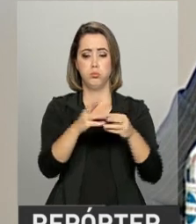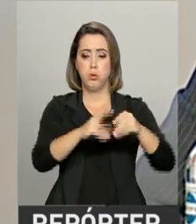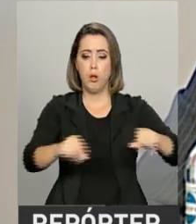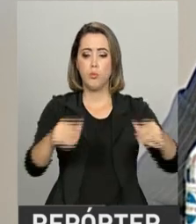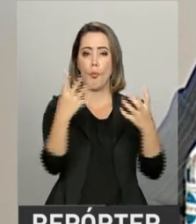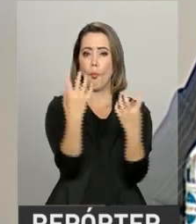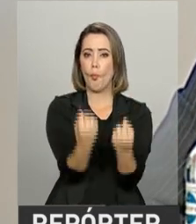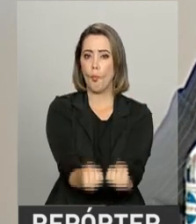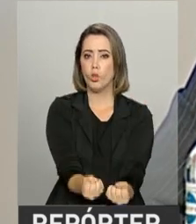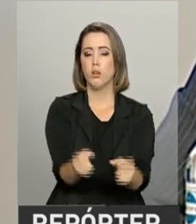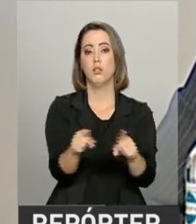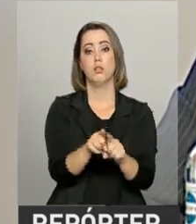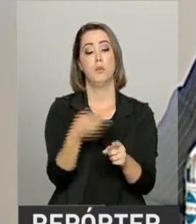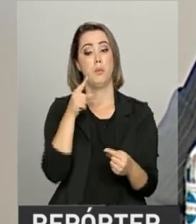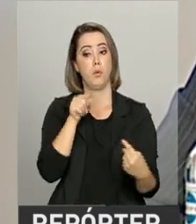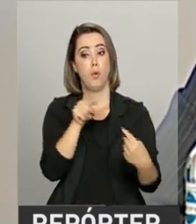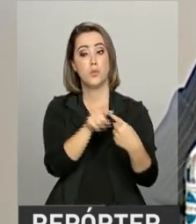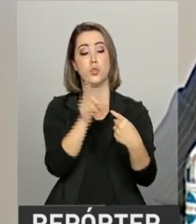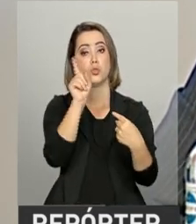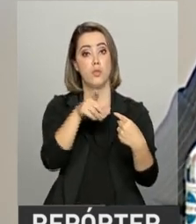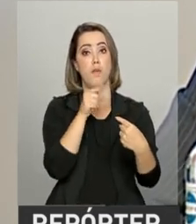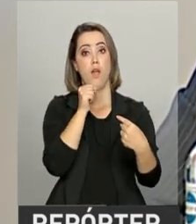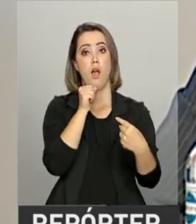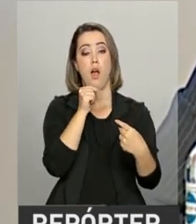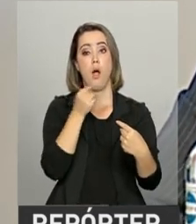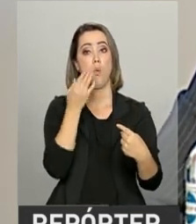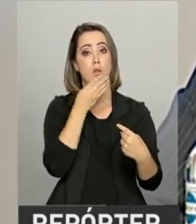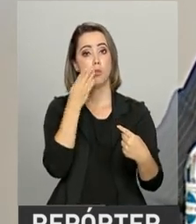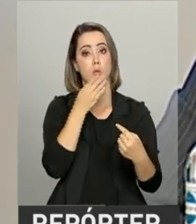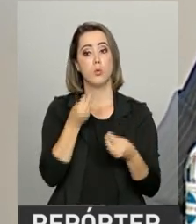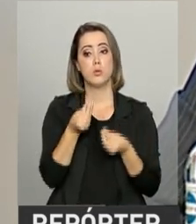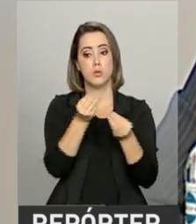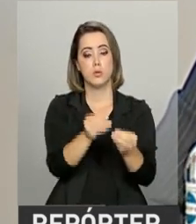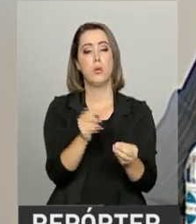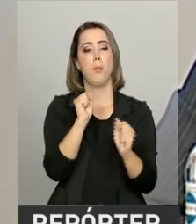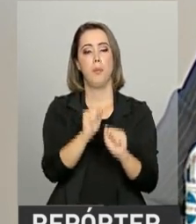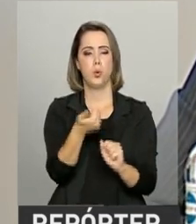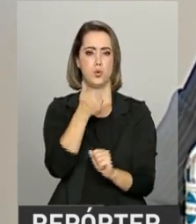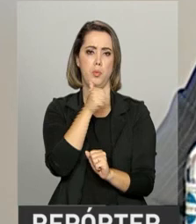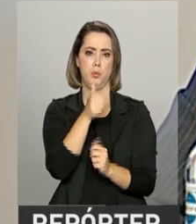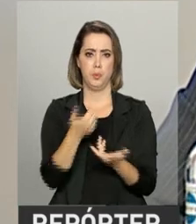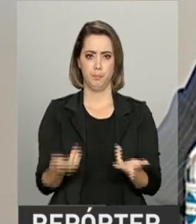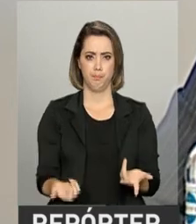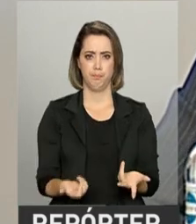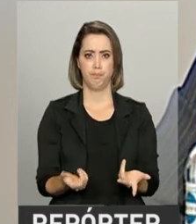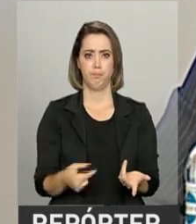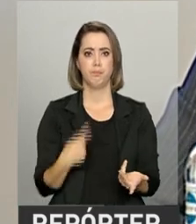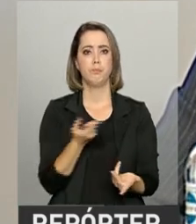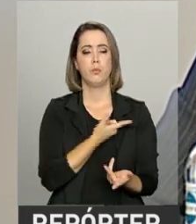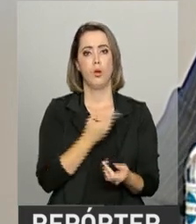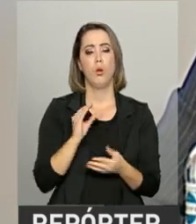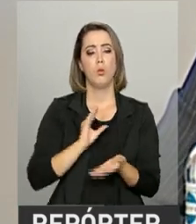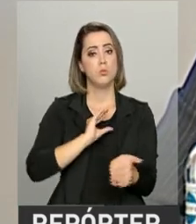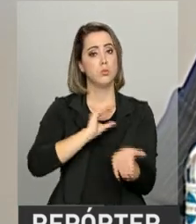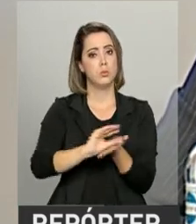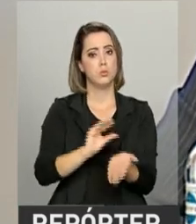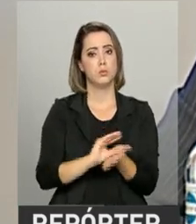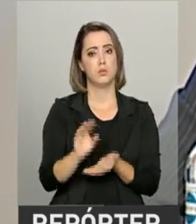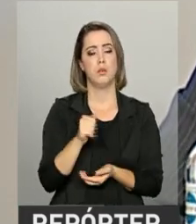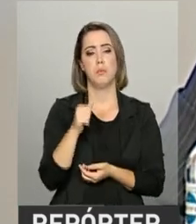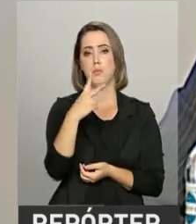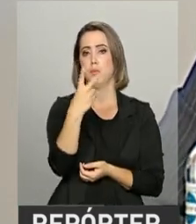à água de boa qualidade para o consumo humano estão sendo investidos mais de